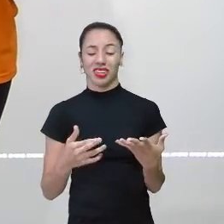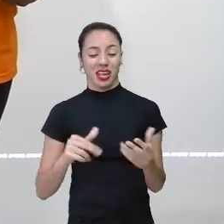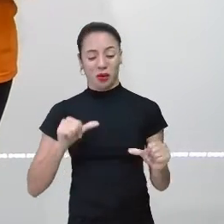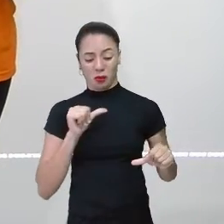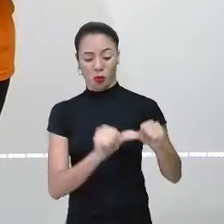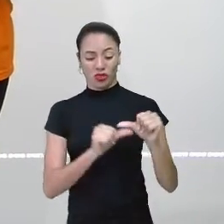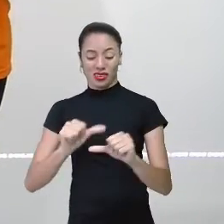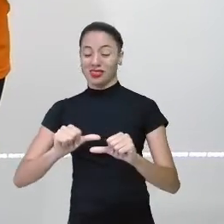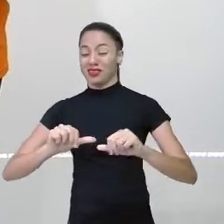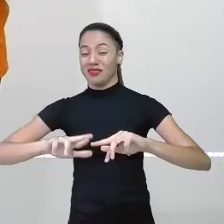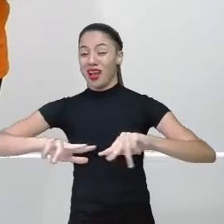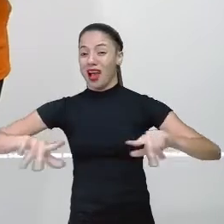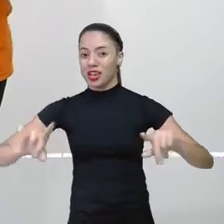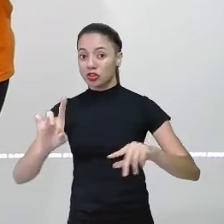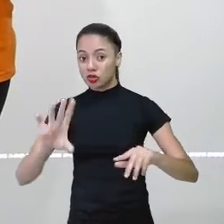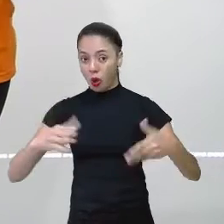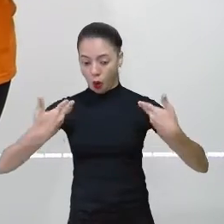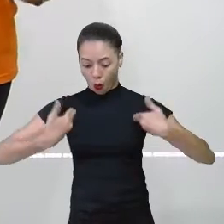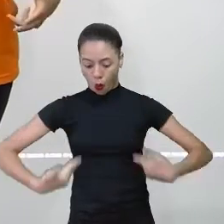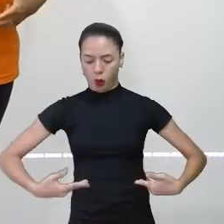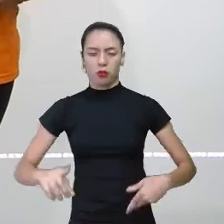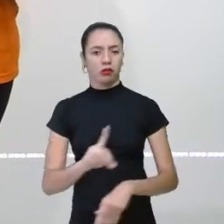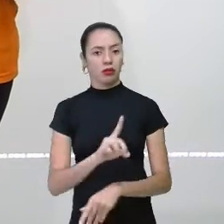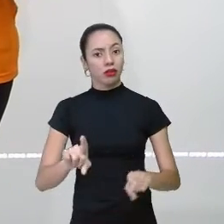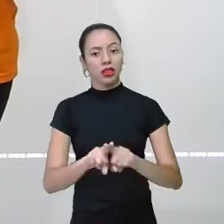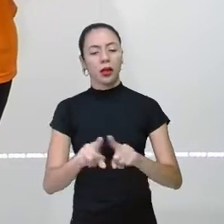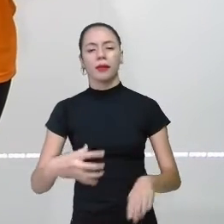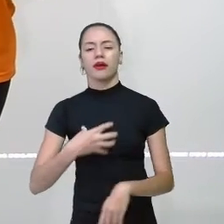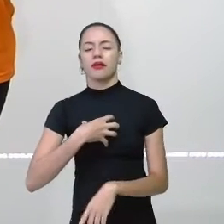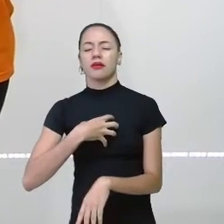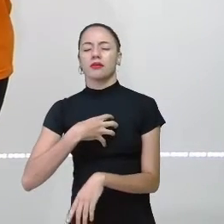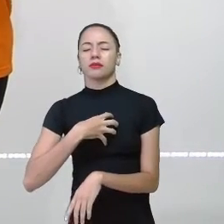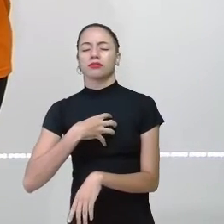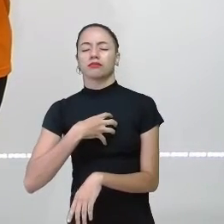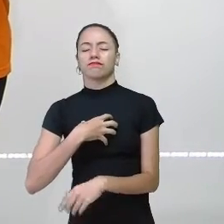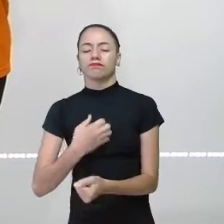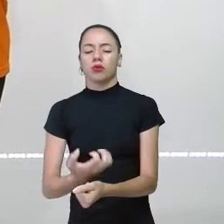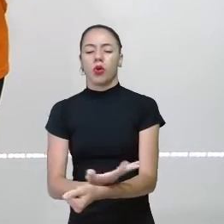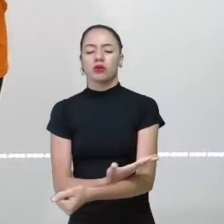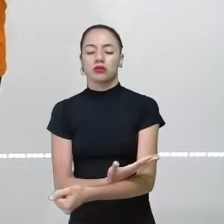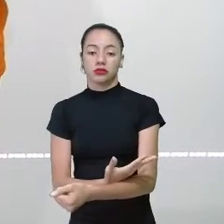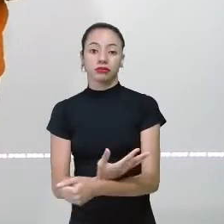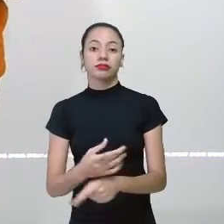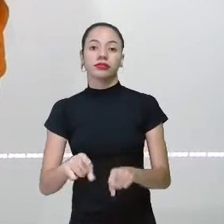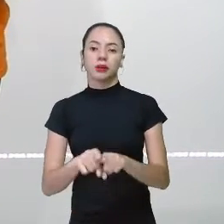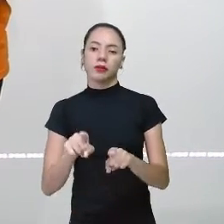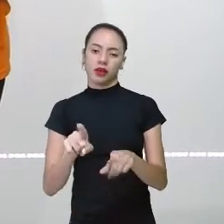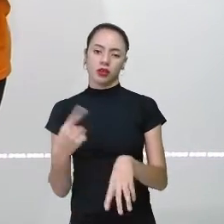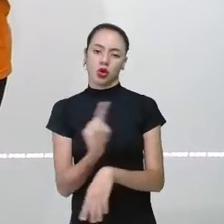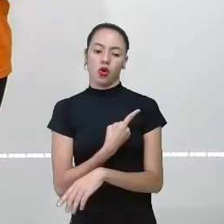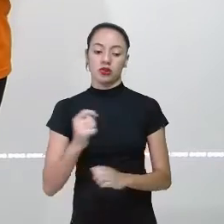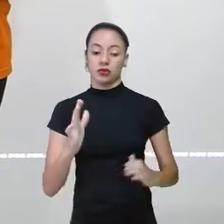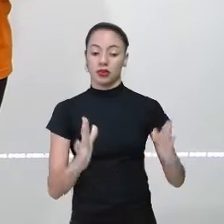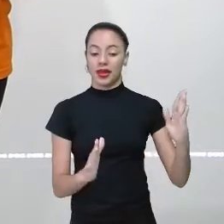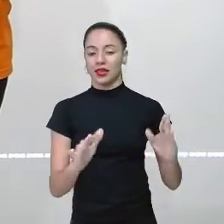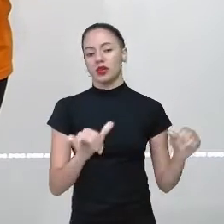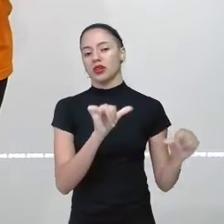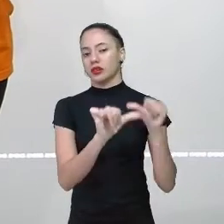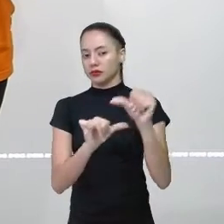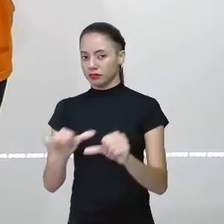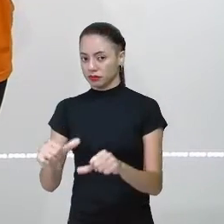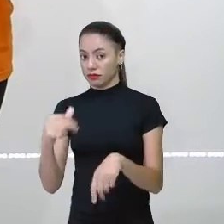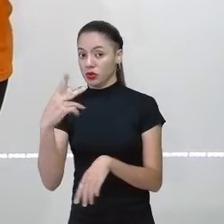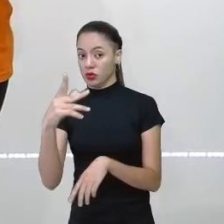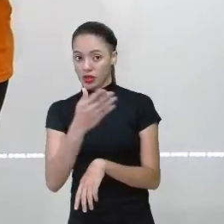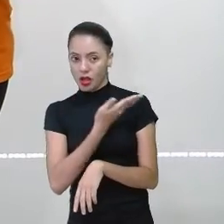mudanças, não apenas a questão do corpo, mas de emoções, tantas situações em que a gente está vivendo nessa fase em transição. E o seu colega,